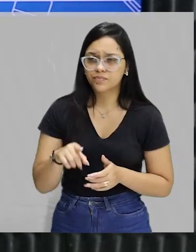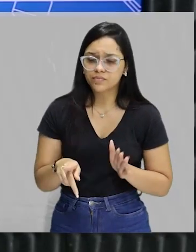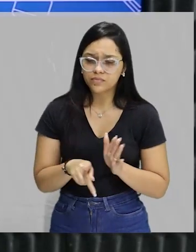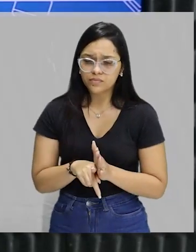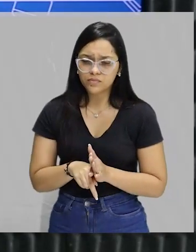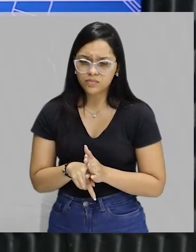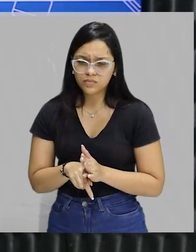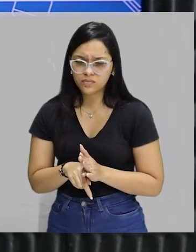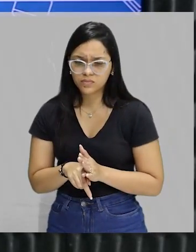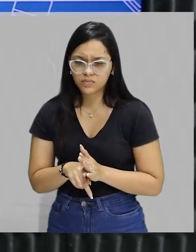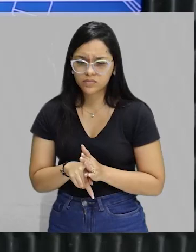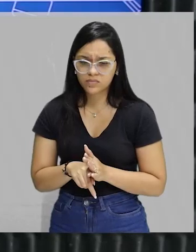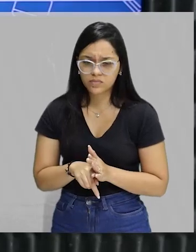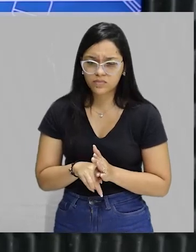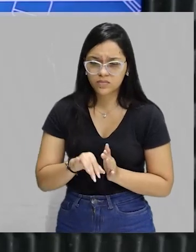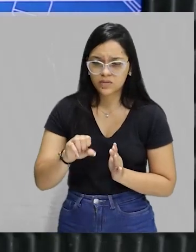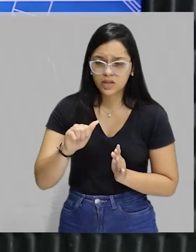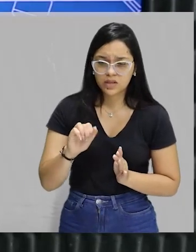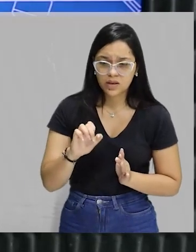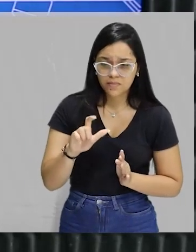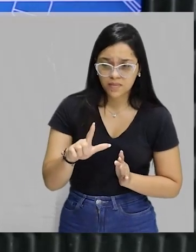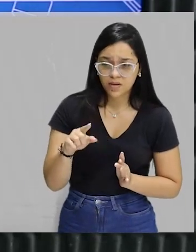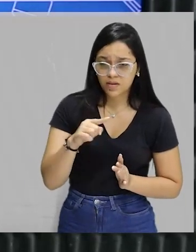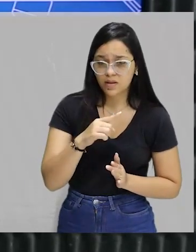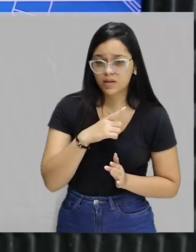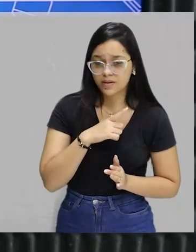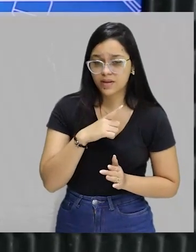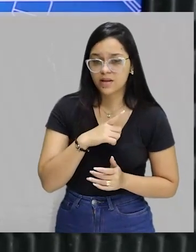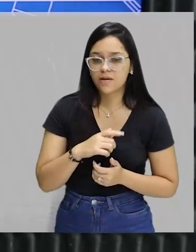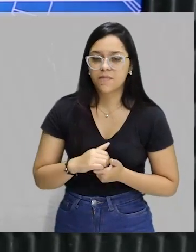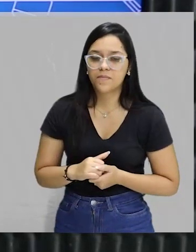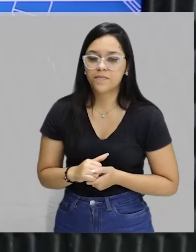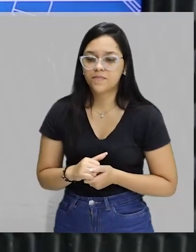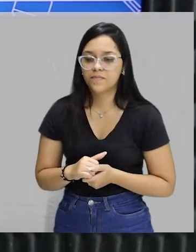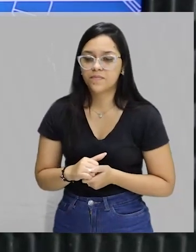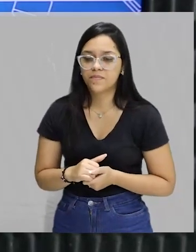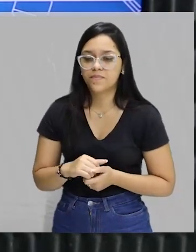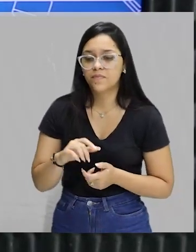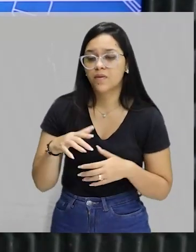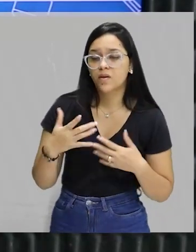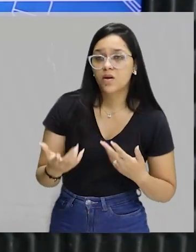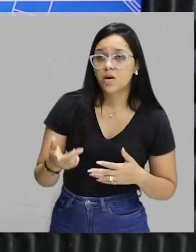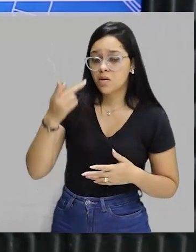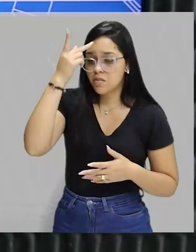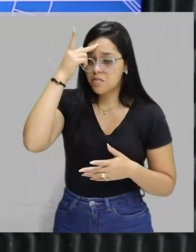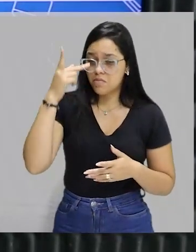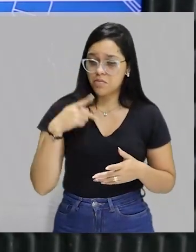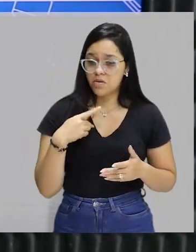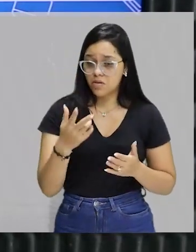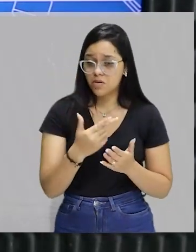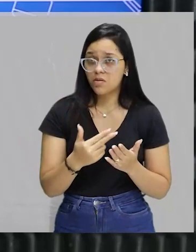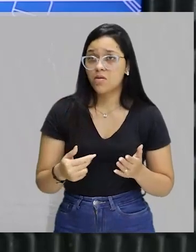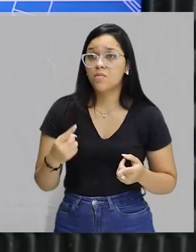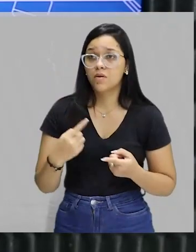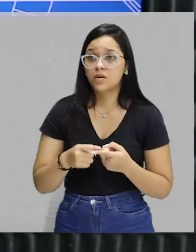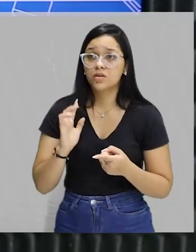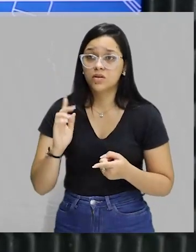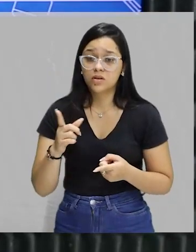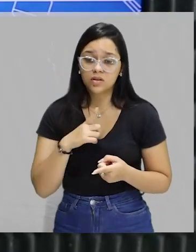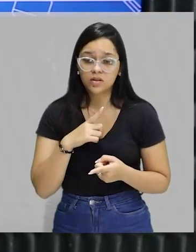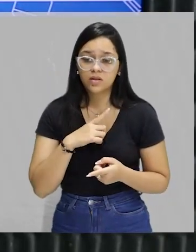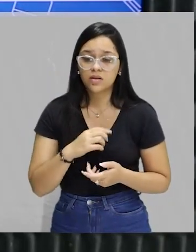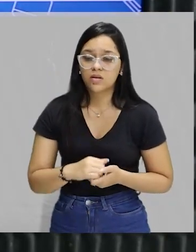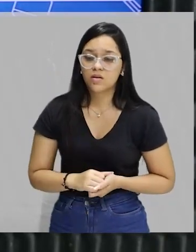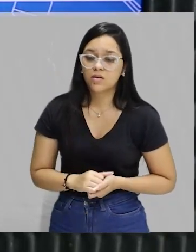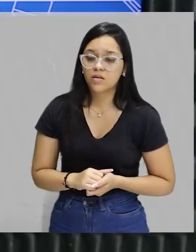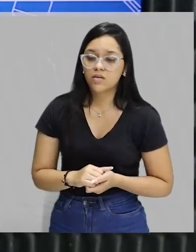a representação de da Isabel de Aragão, do Duquesa de Milão? Será que era um autorretrato da Vinci? Porque já fizeram esse